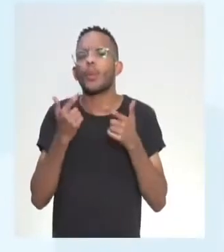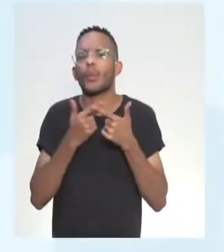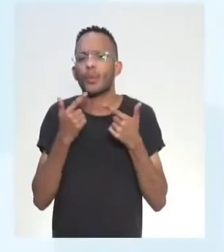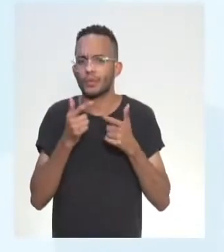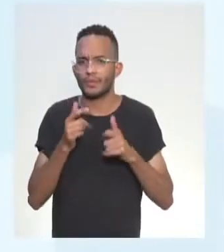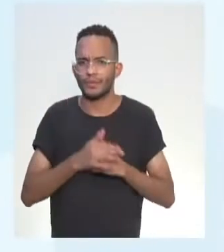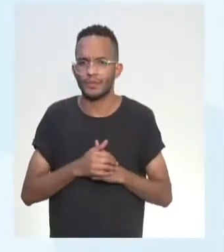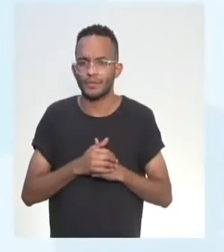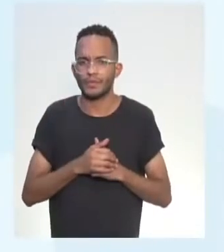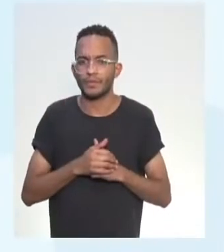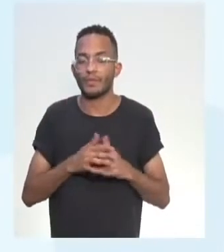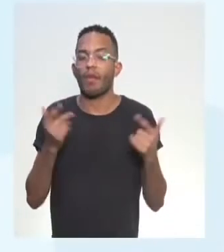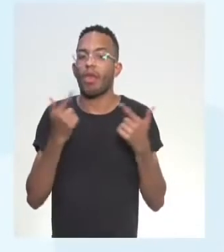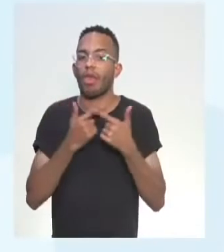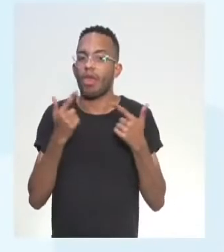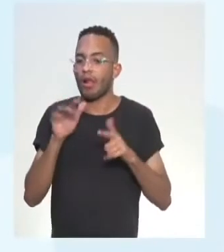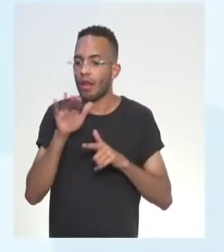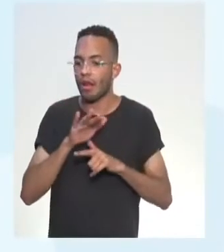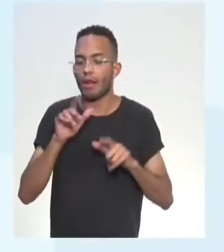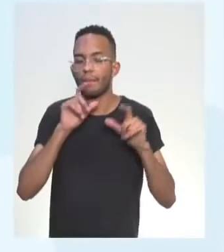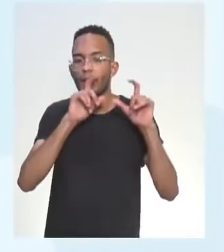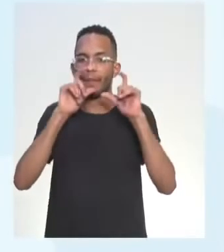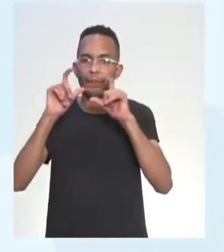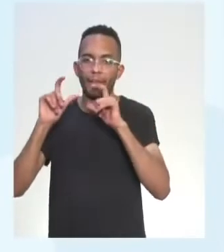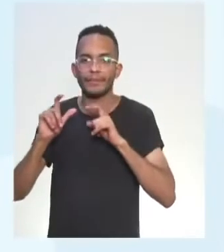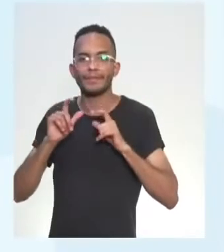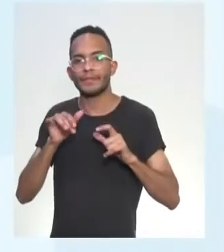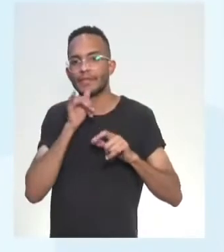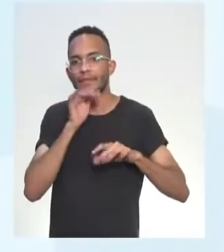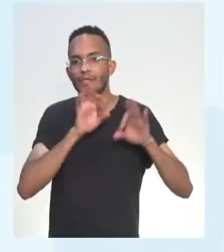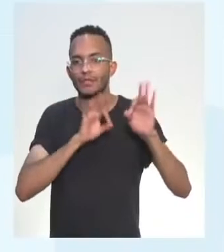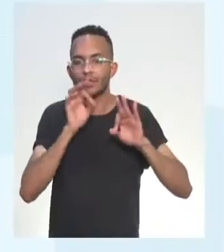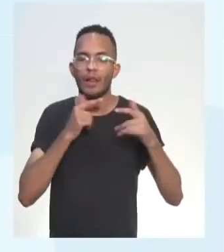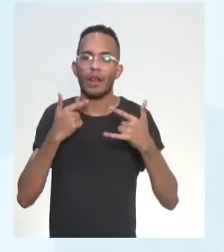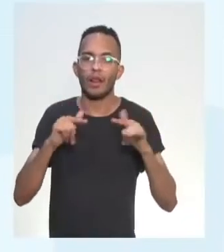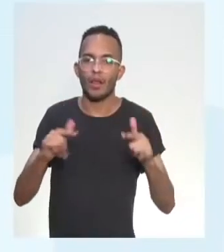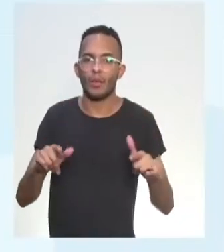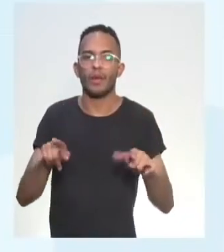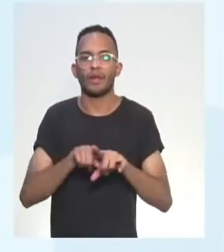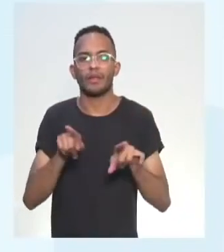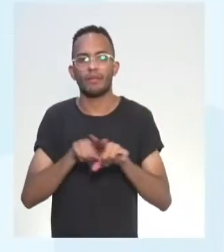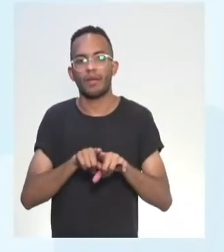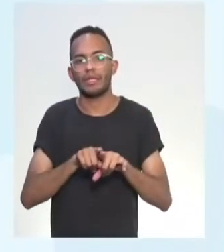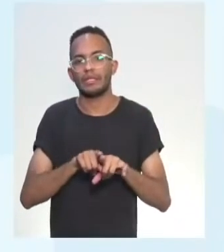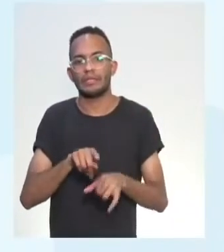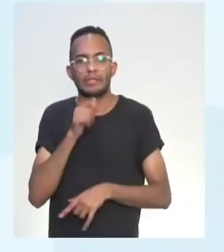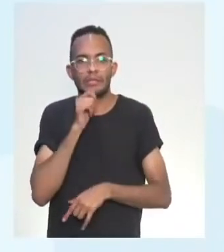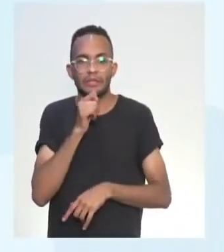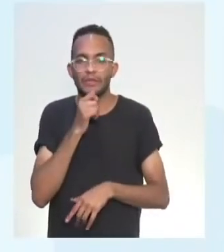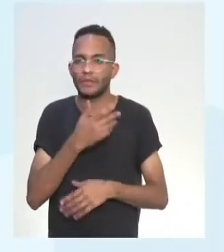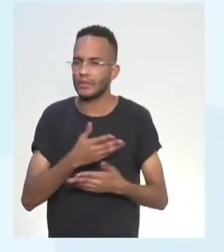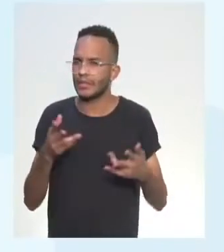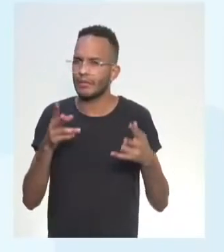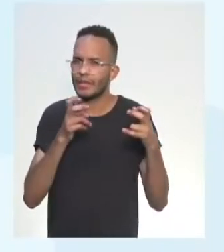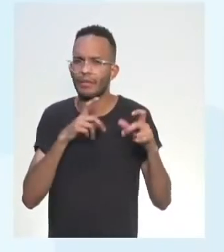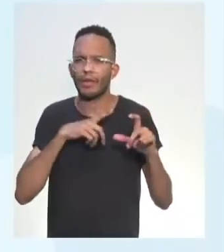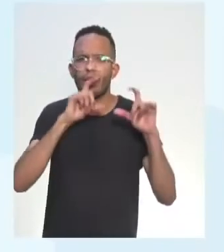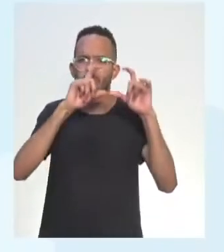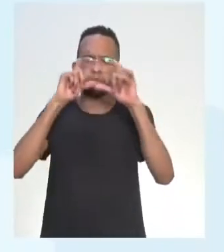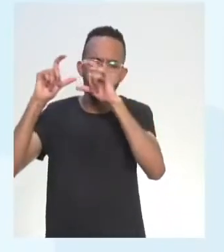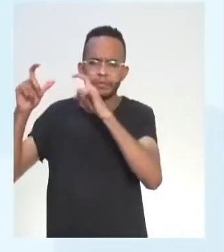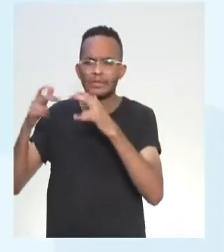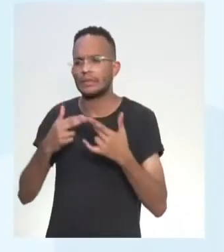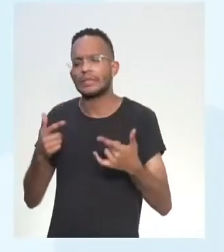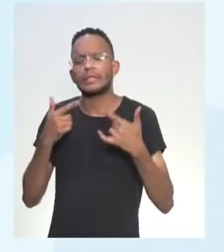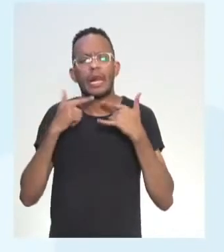ó. O humor nos quadrinhos surge a partir do arranjo entre a linguagem verbal e não verbal. Então, percebe que o quadrinho tem muito disso, né?